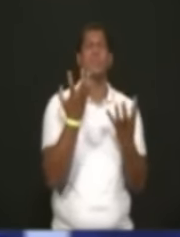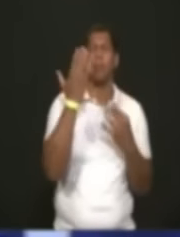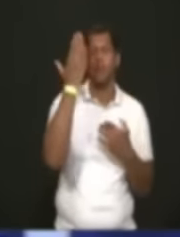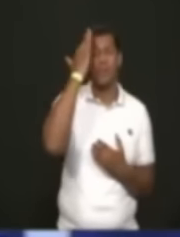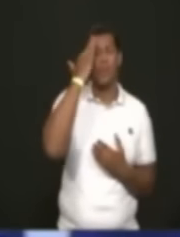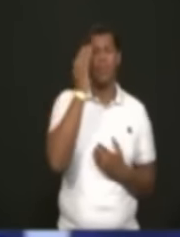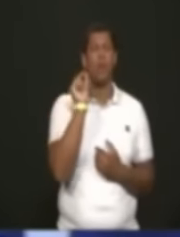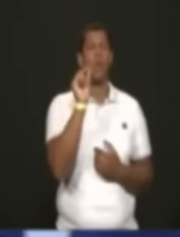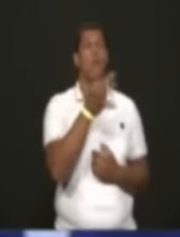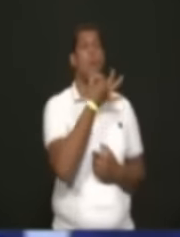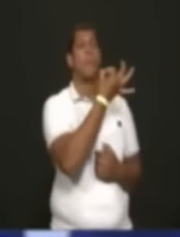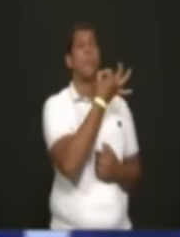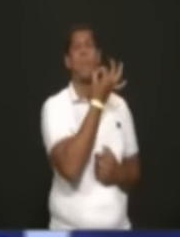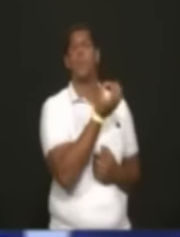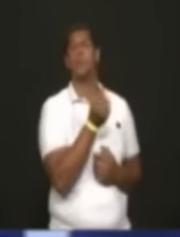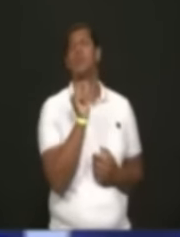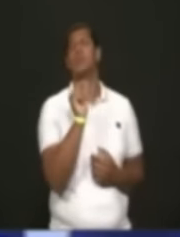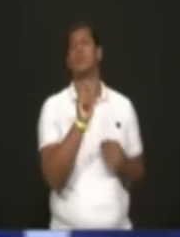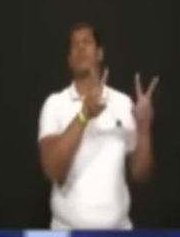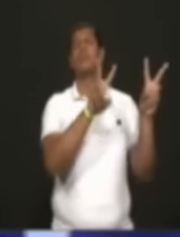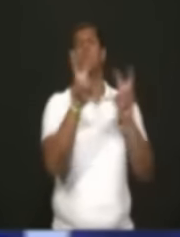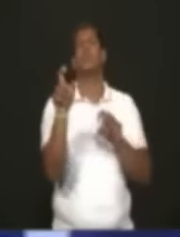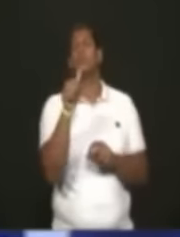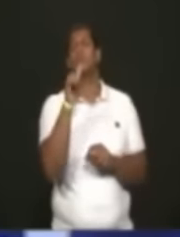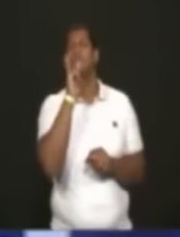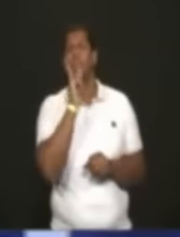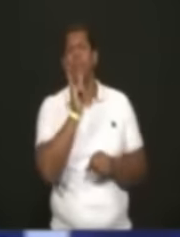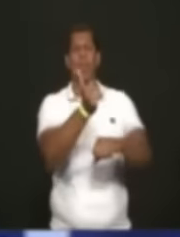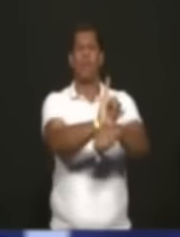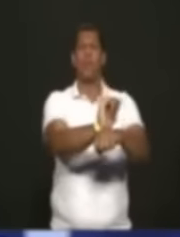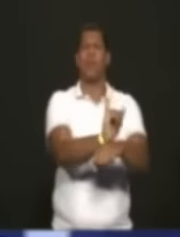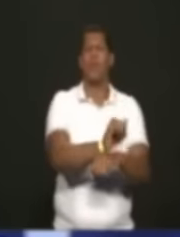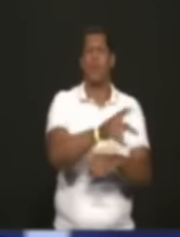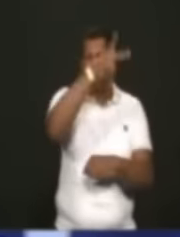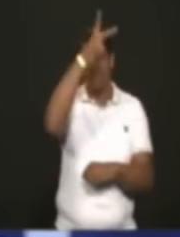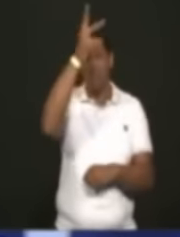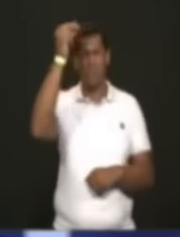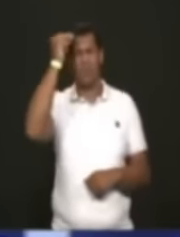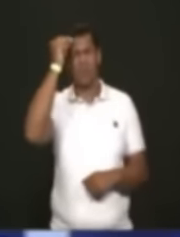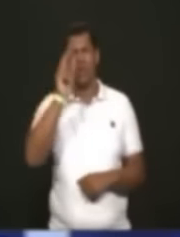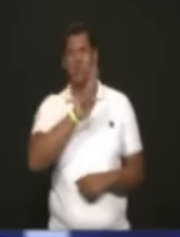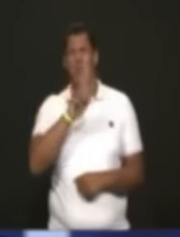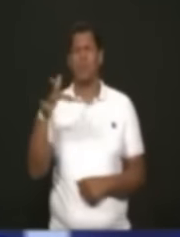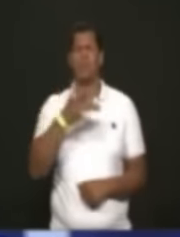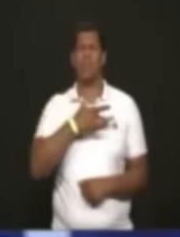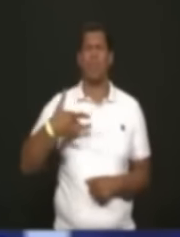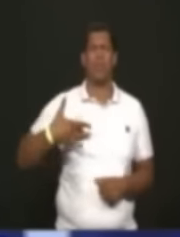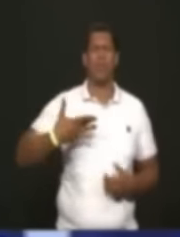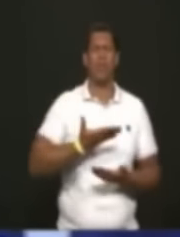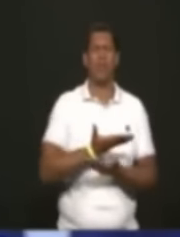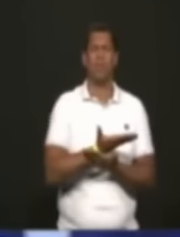sua opinião sobre um canal no YouTube da prefeitura chamado Saúde